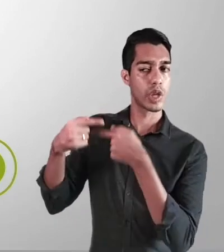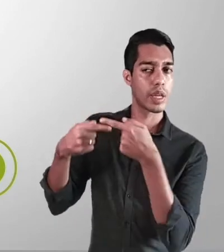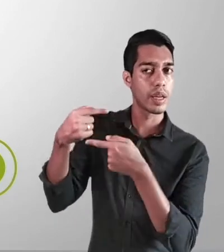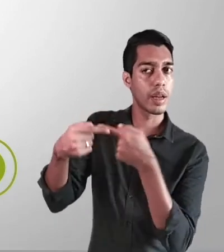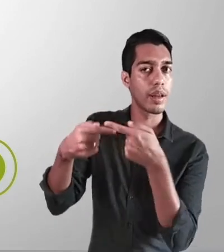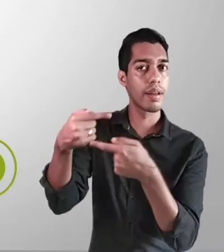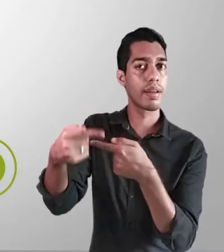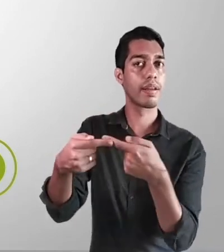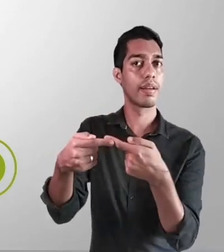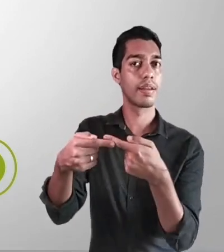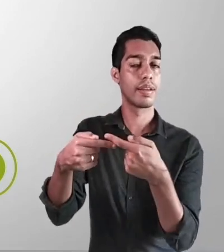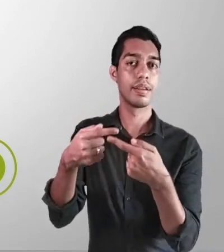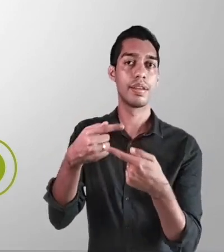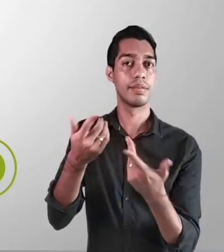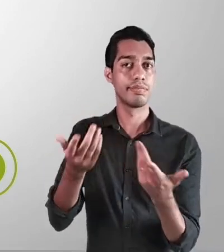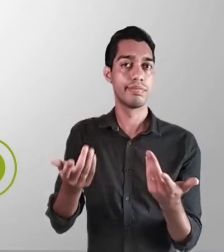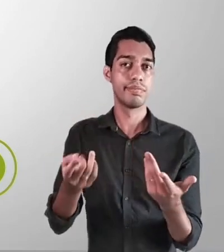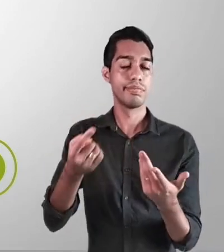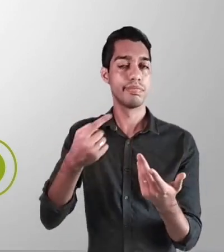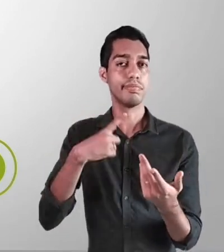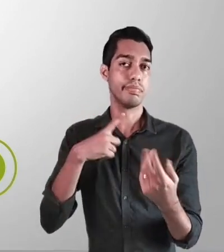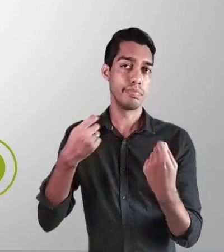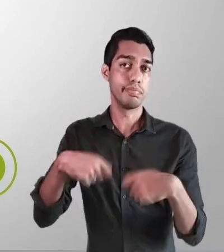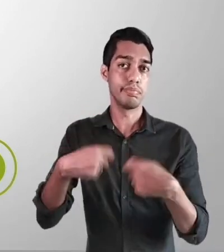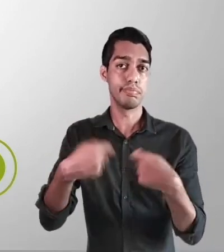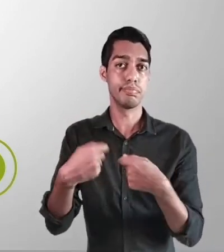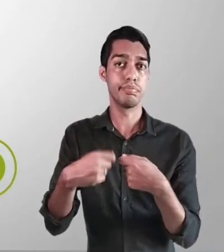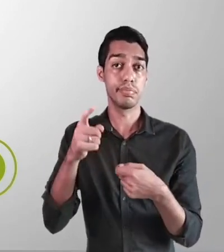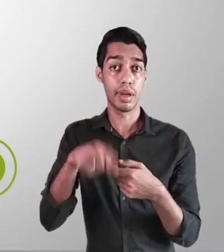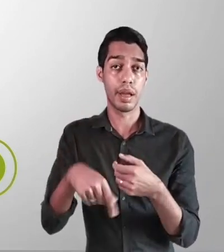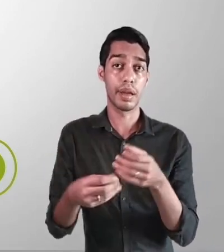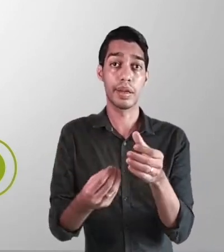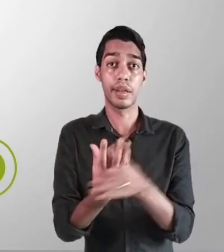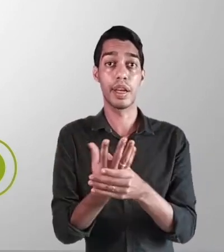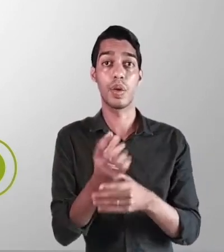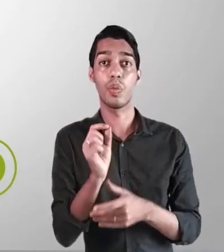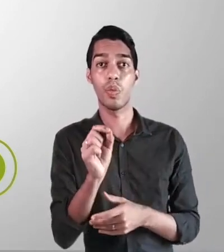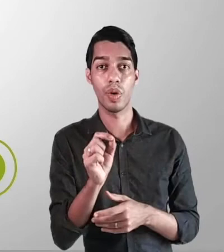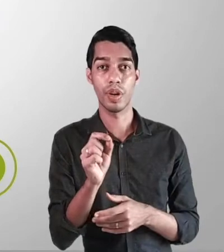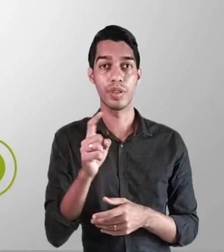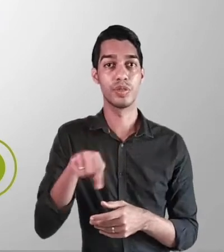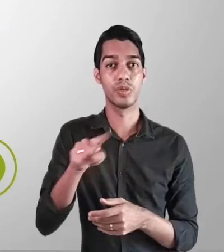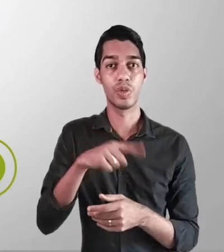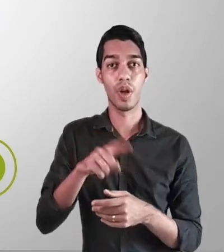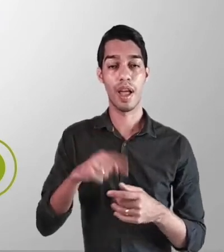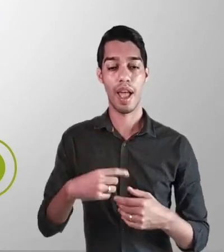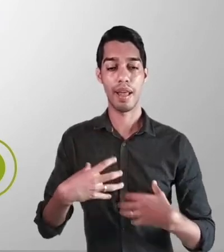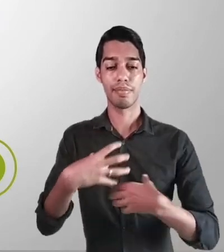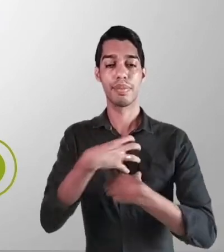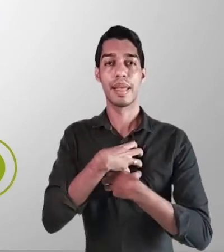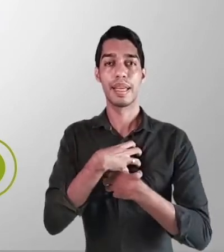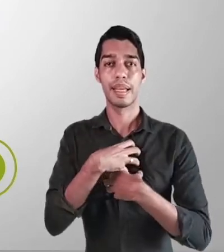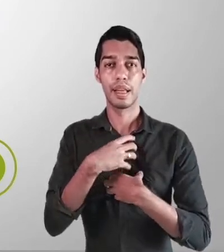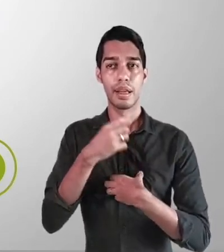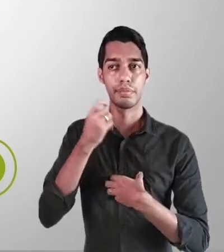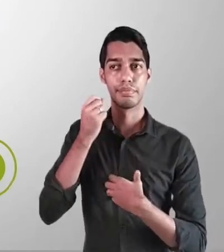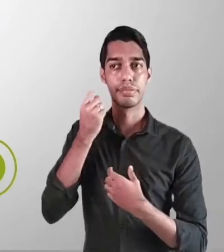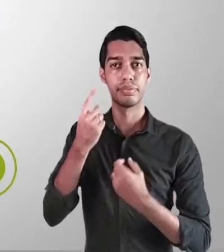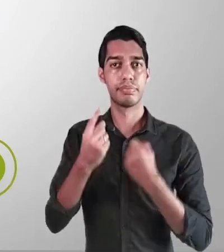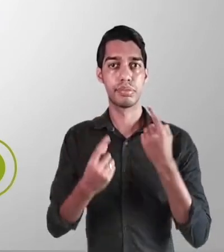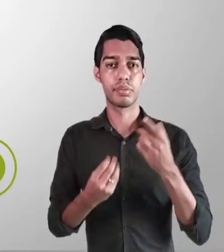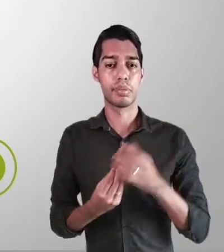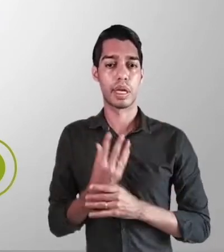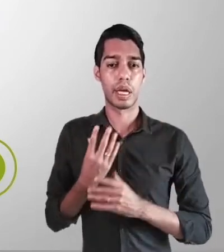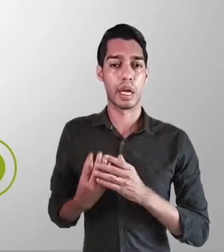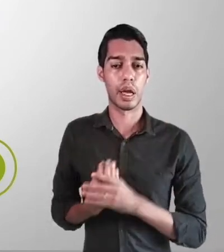realmente atuar, sobretudo, naquilo que nós chamamos de gatilhos comportamentais, né? Um